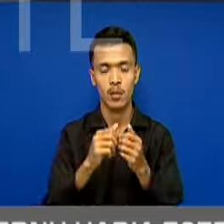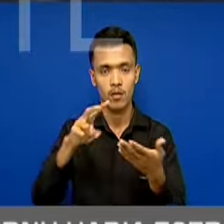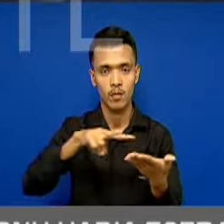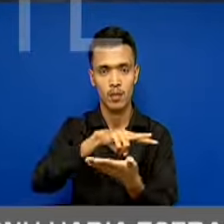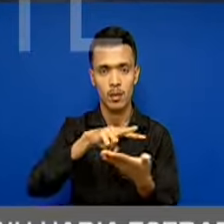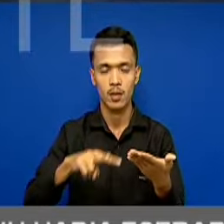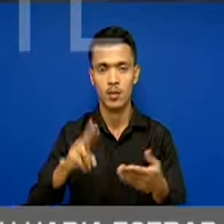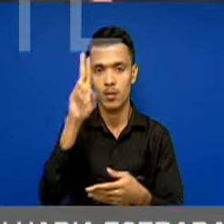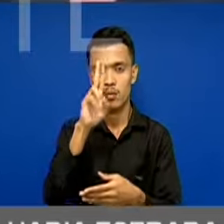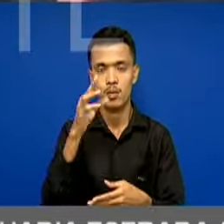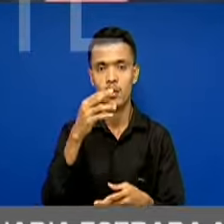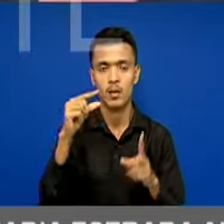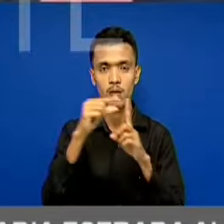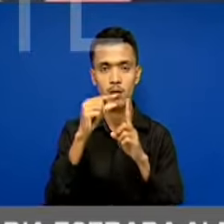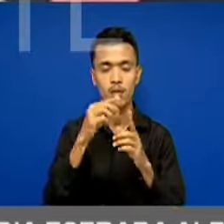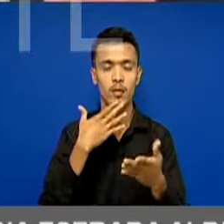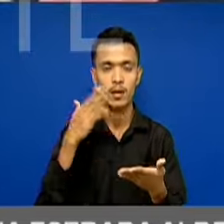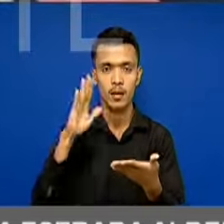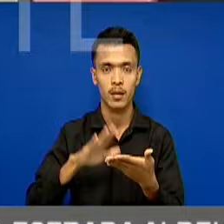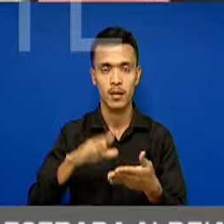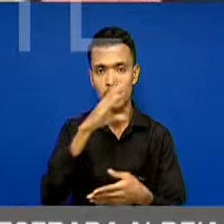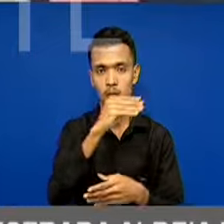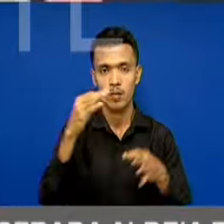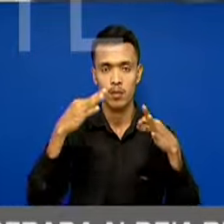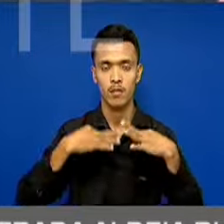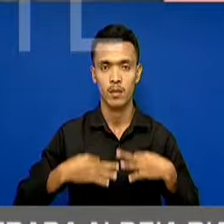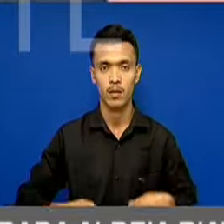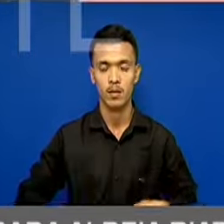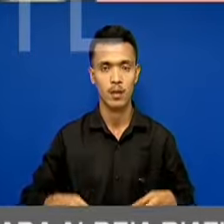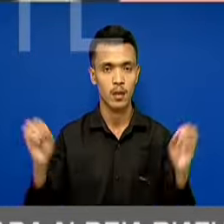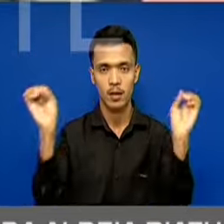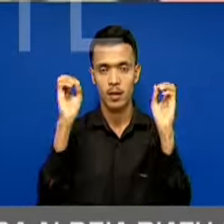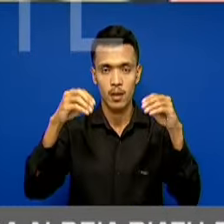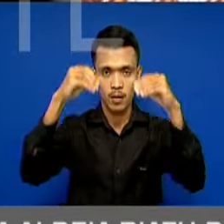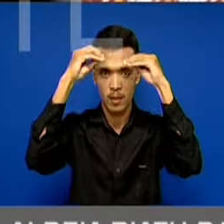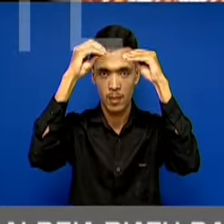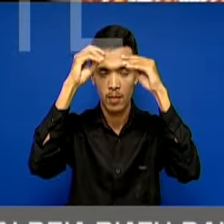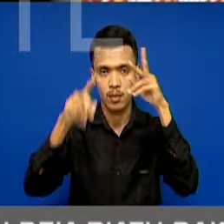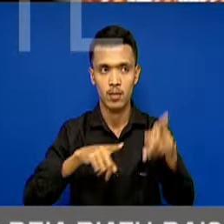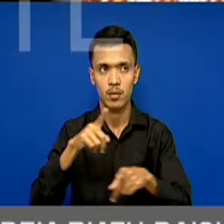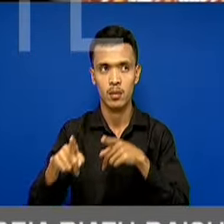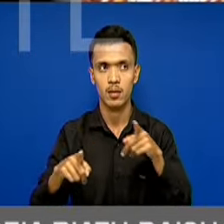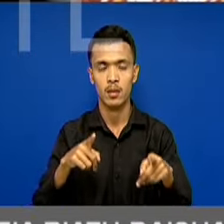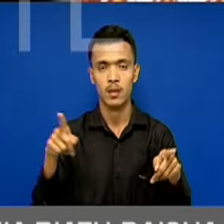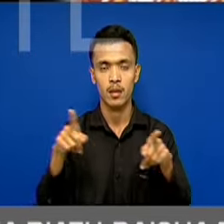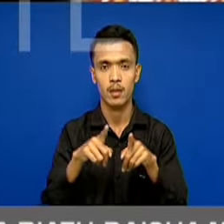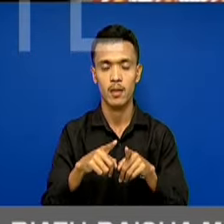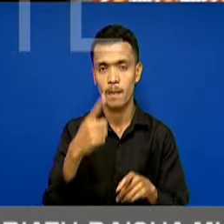simbólica, usa linguagem ladia, no fisicamente, e danesei la educa sociedade. Também,